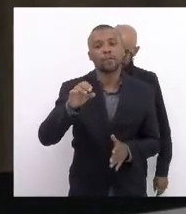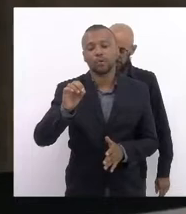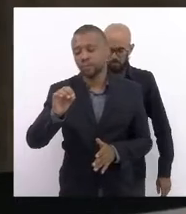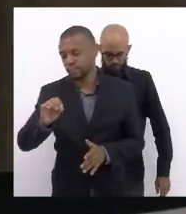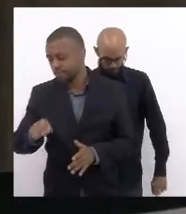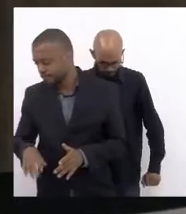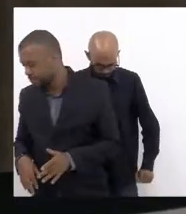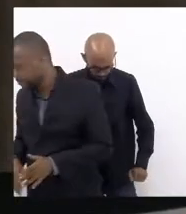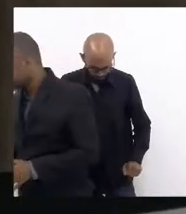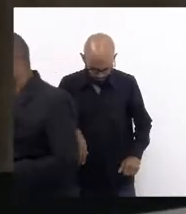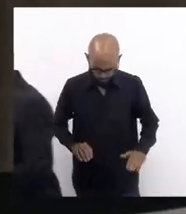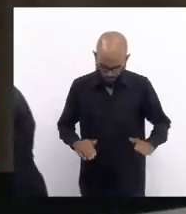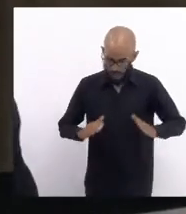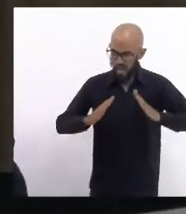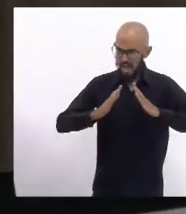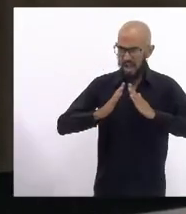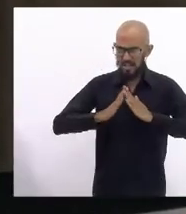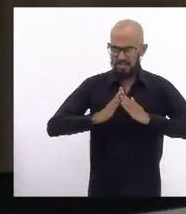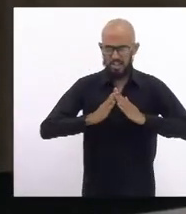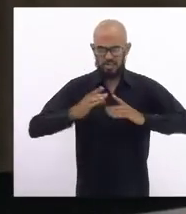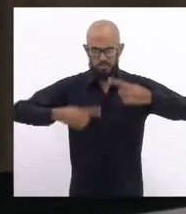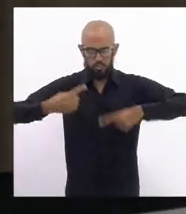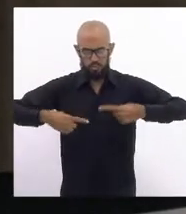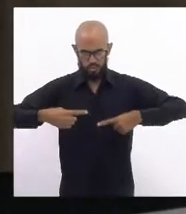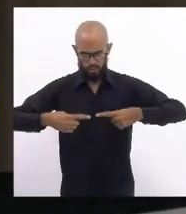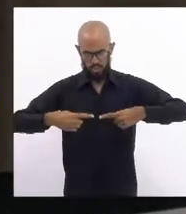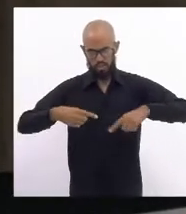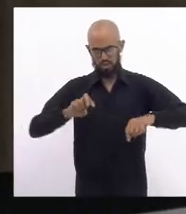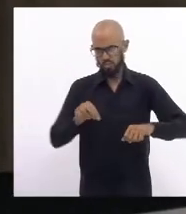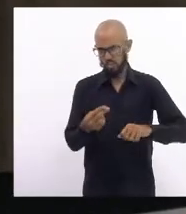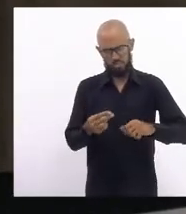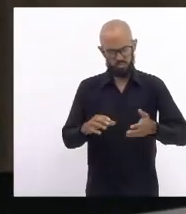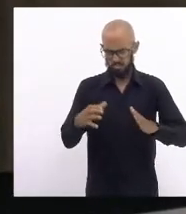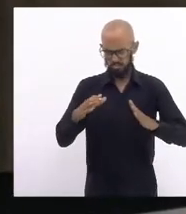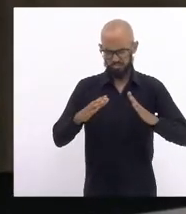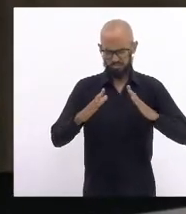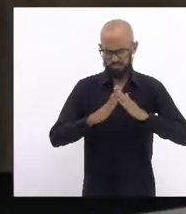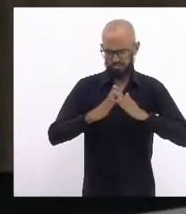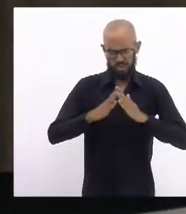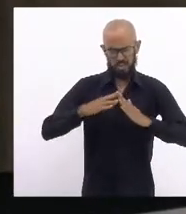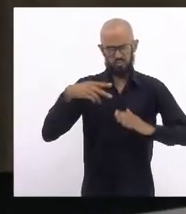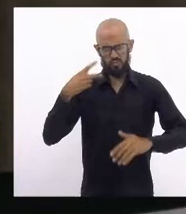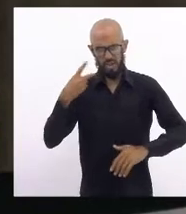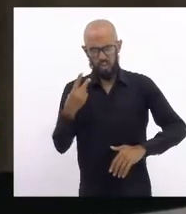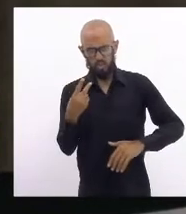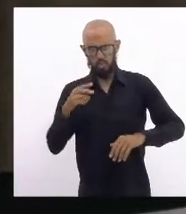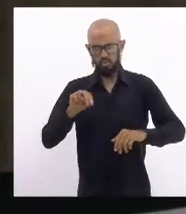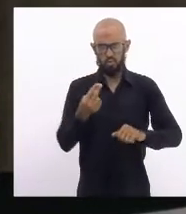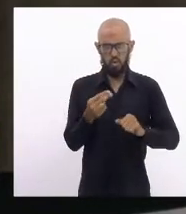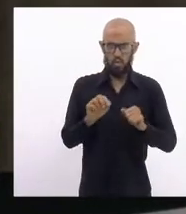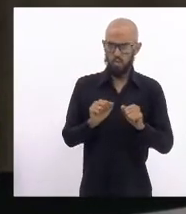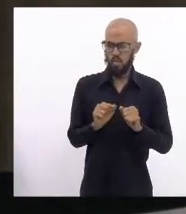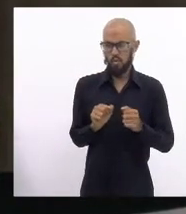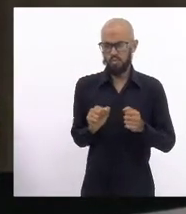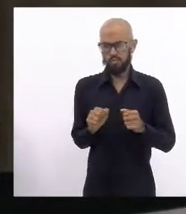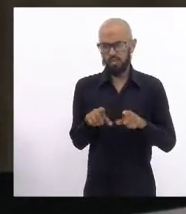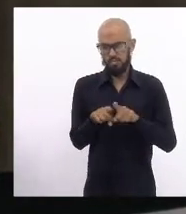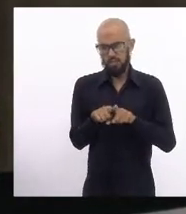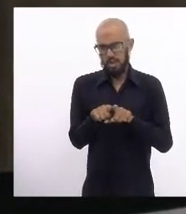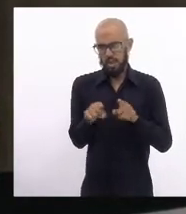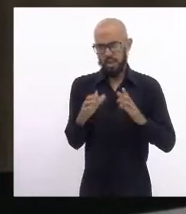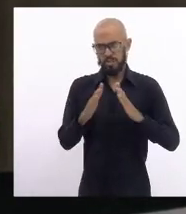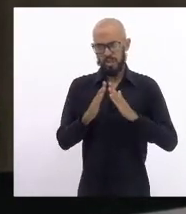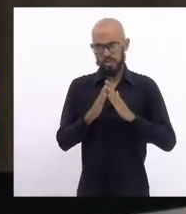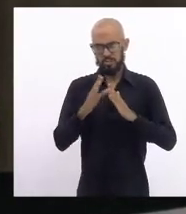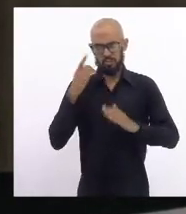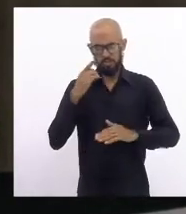As casas políticas, sejam as câmaras dos vereadores, sejam as assembleias legislativas, elas têm uma